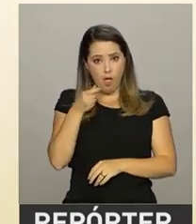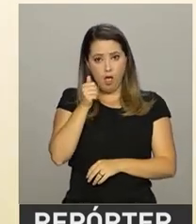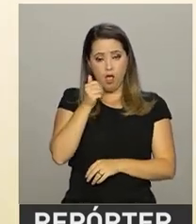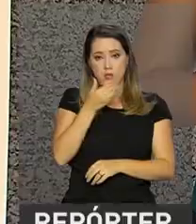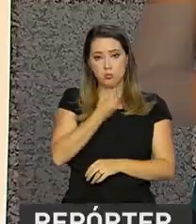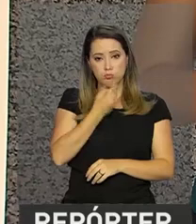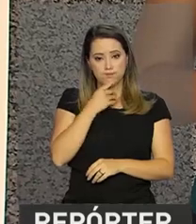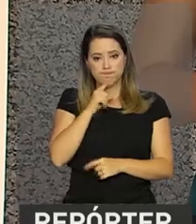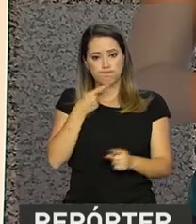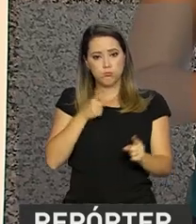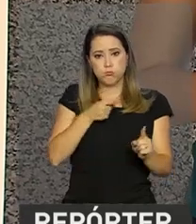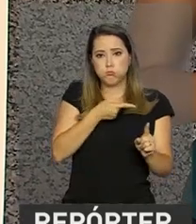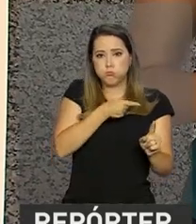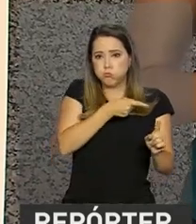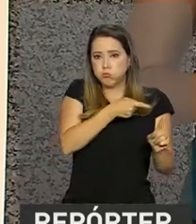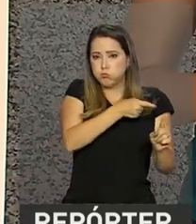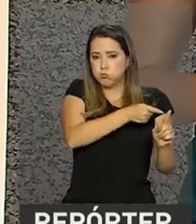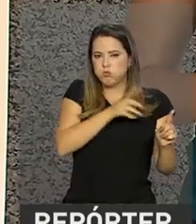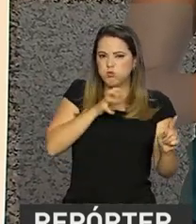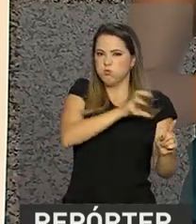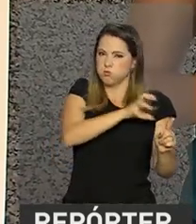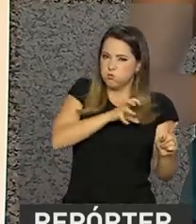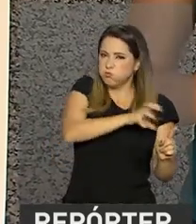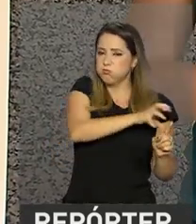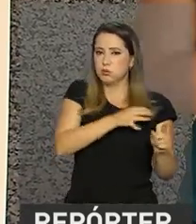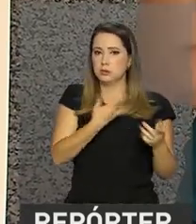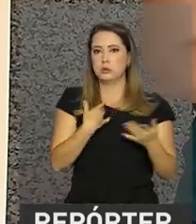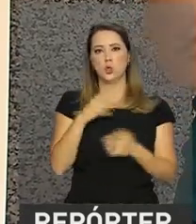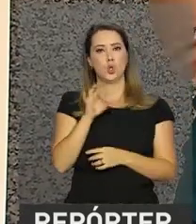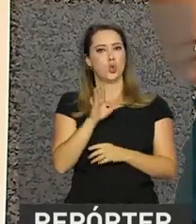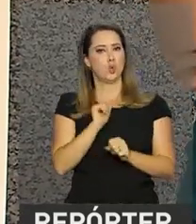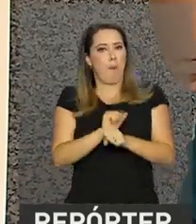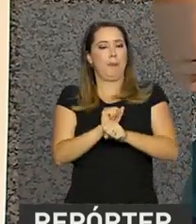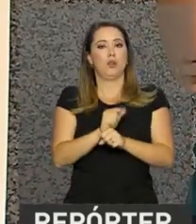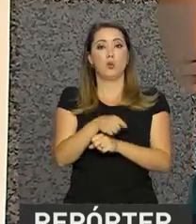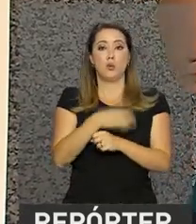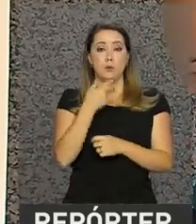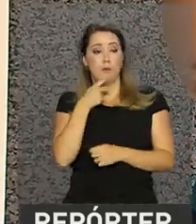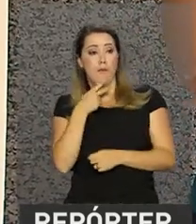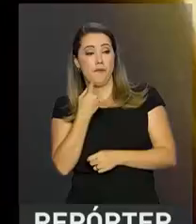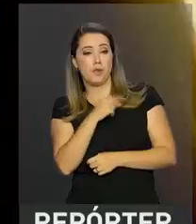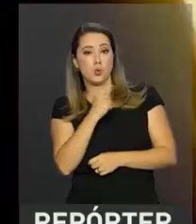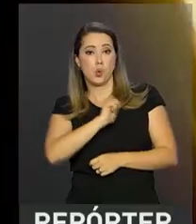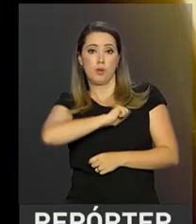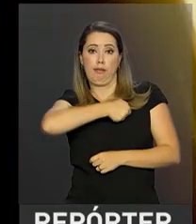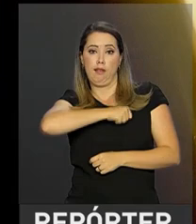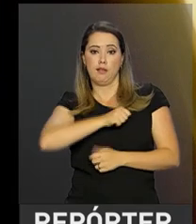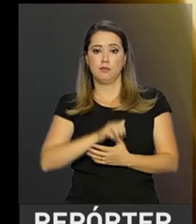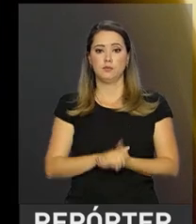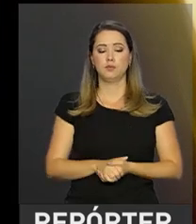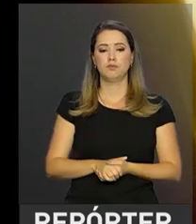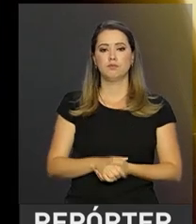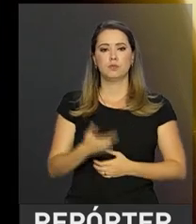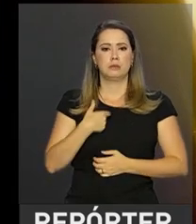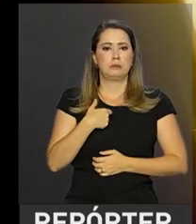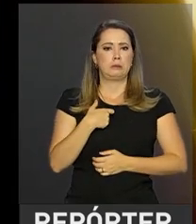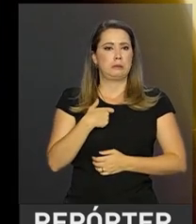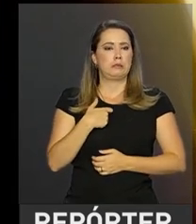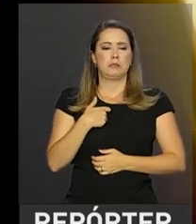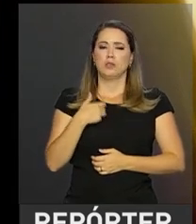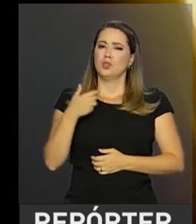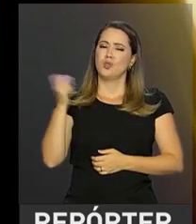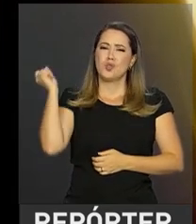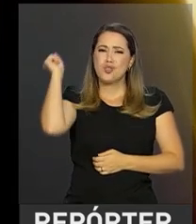ameaças ele só parou de assediá la quando ela fez uma denúncia na delegacia da mulher voltou como estava atrasado